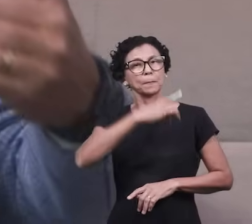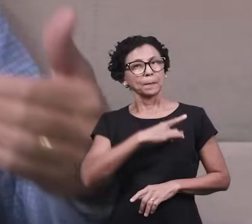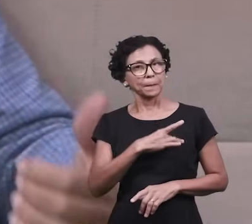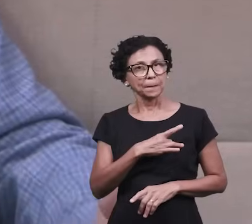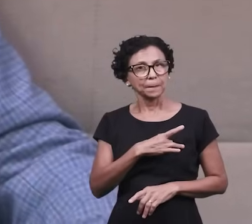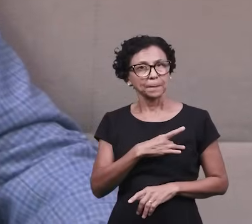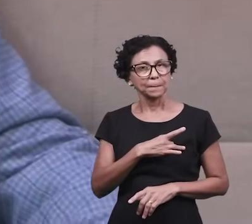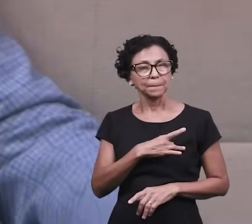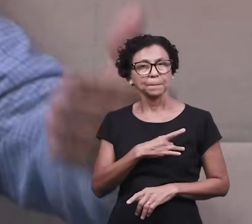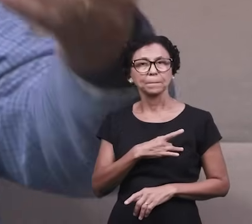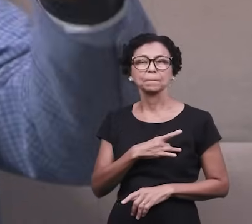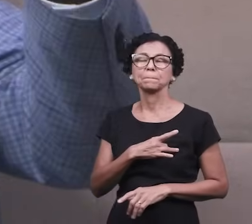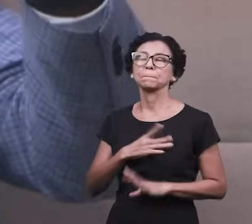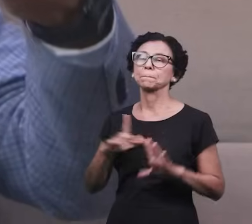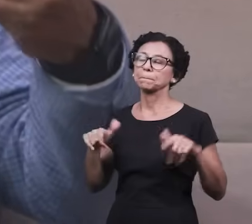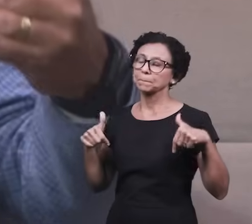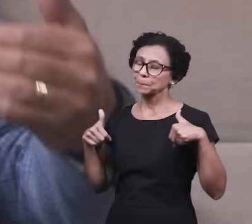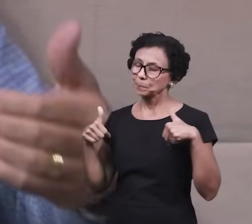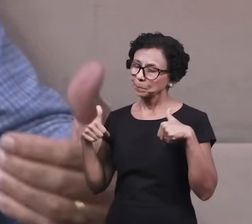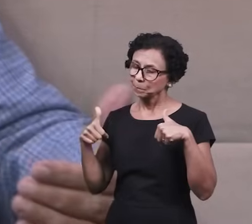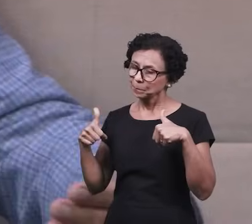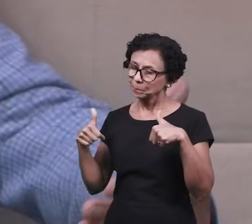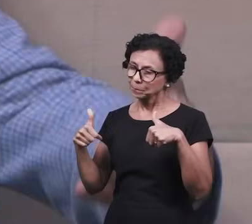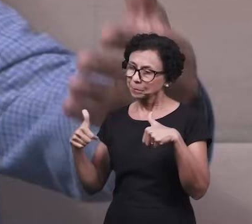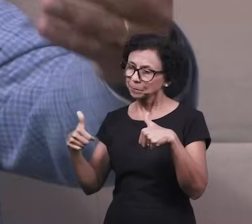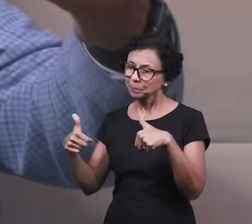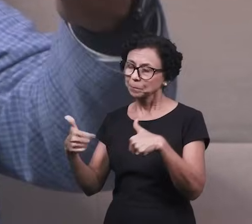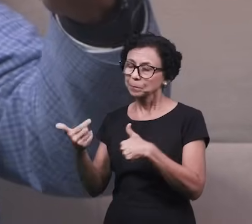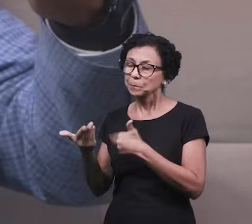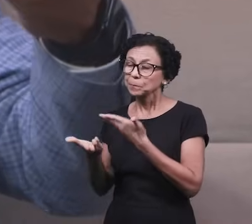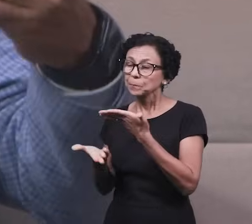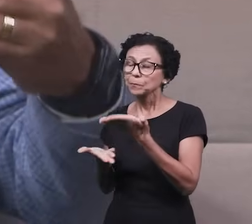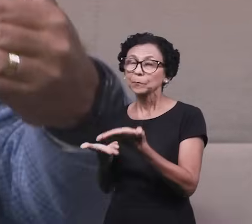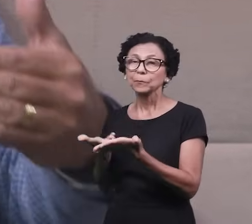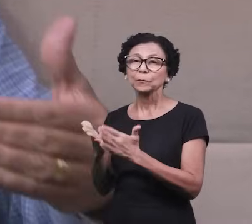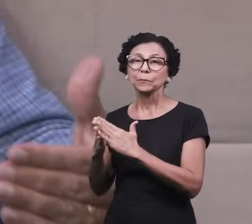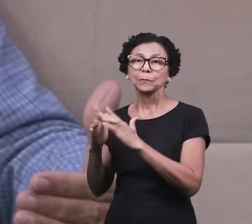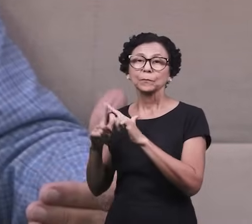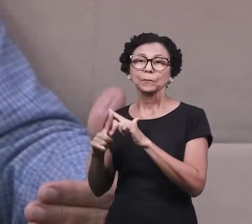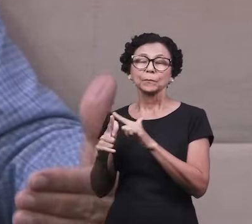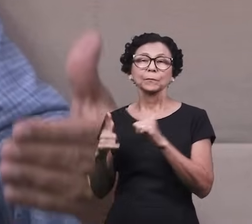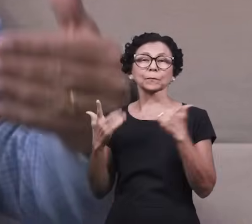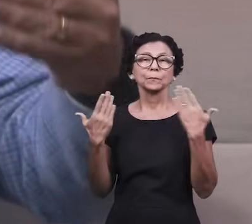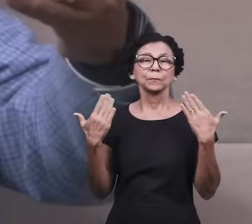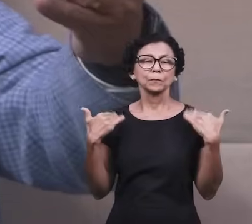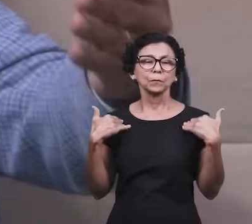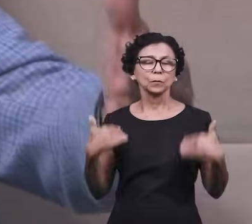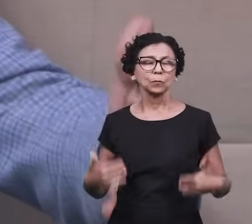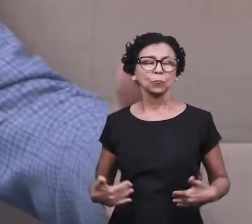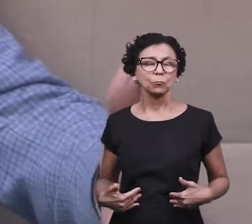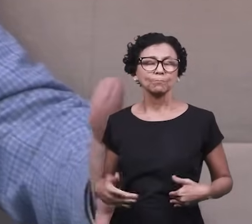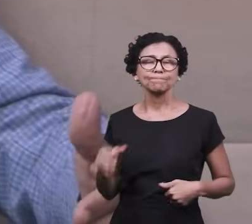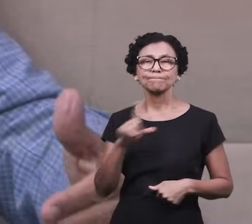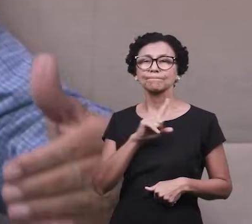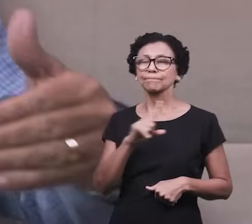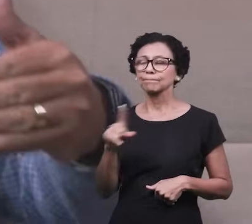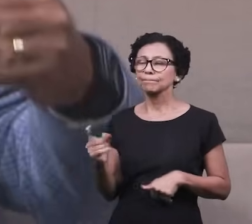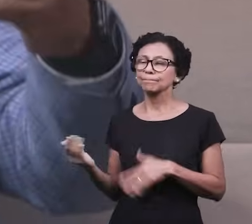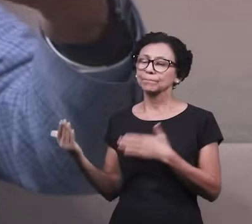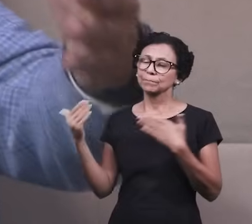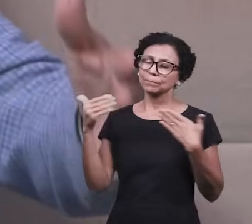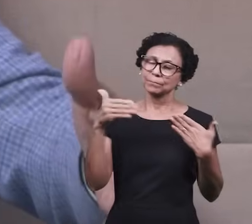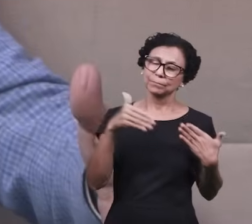Espírito Santo, a ação do Espírito Santo preserva a igreja como corpo, de não se corromper, de não